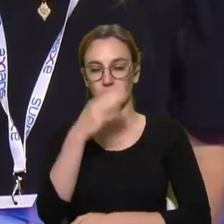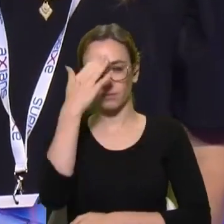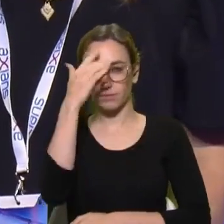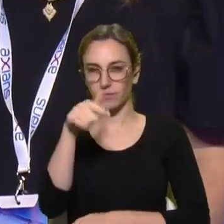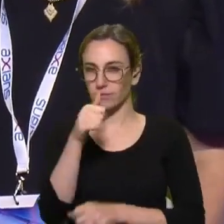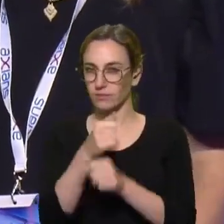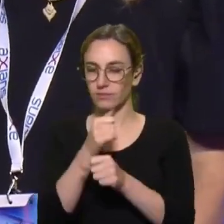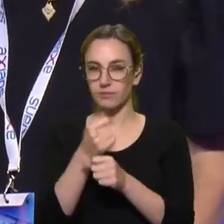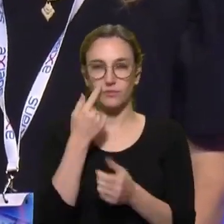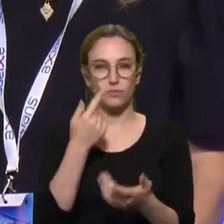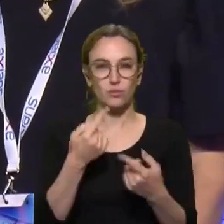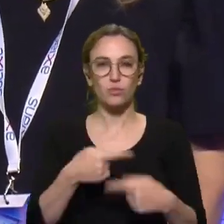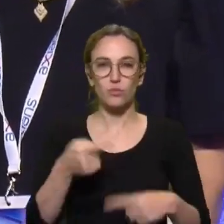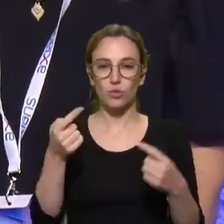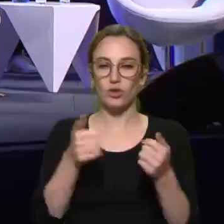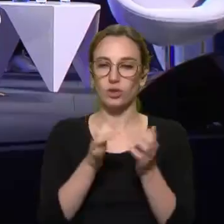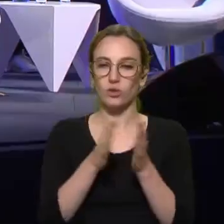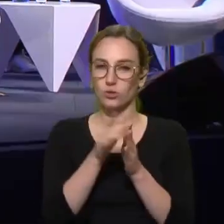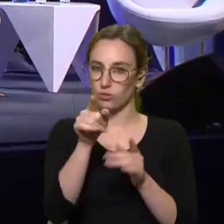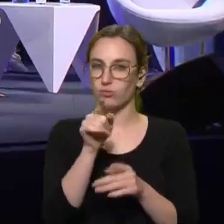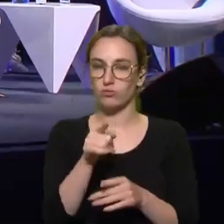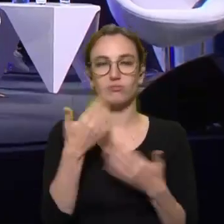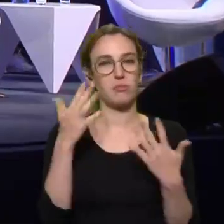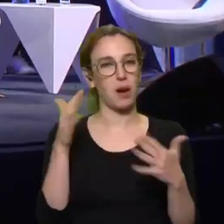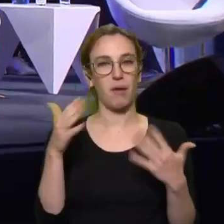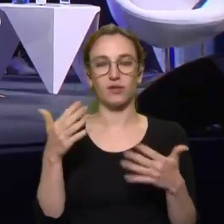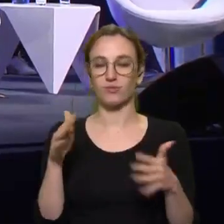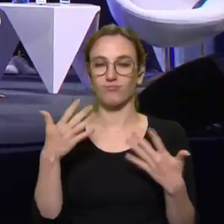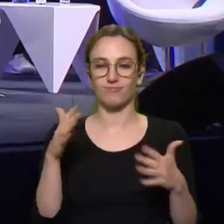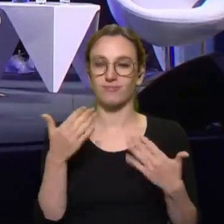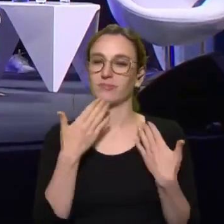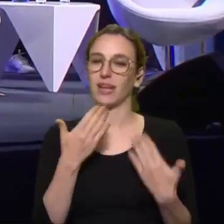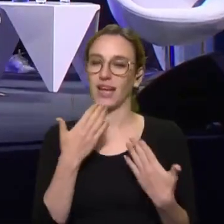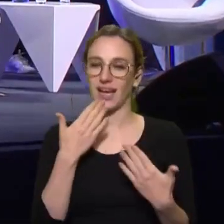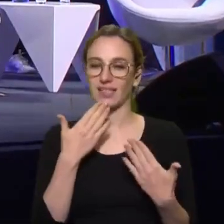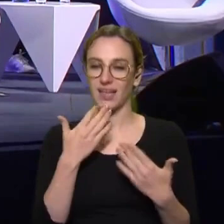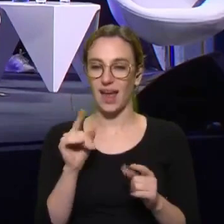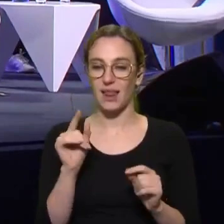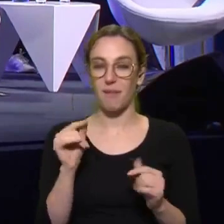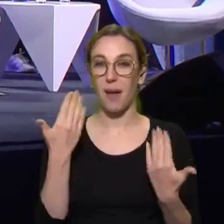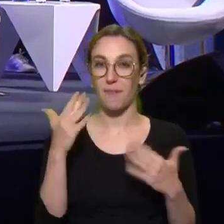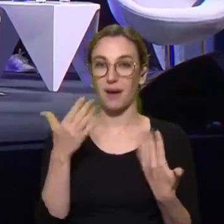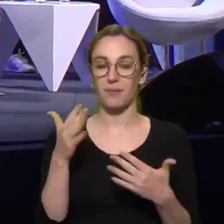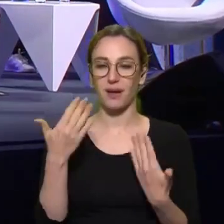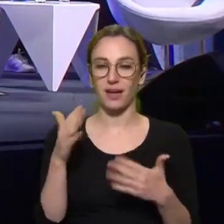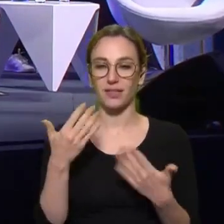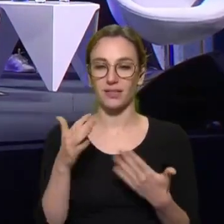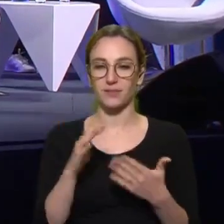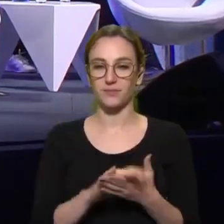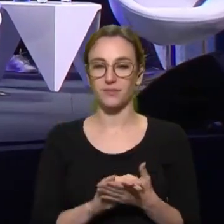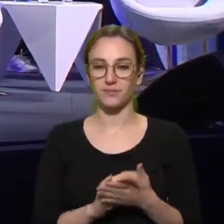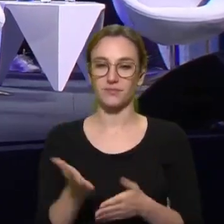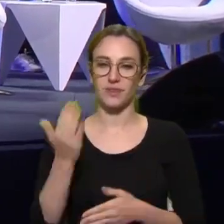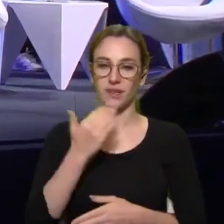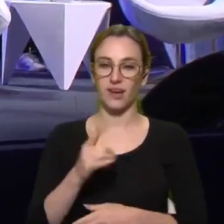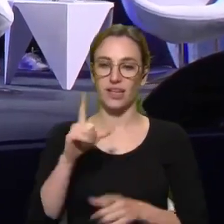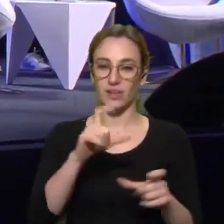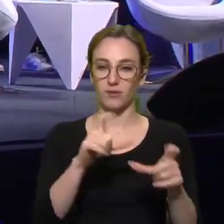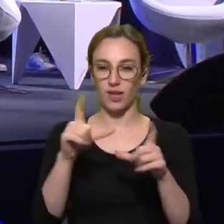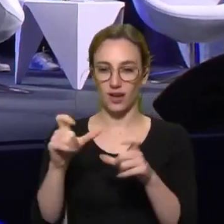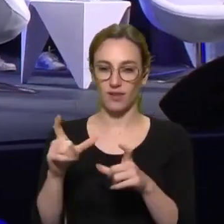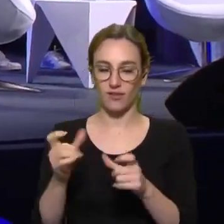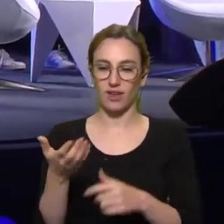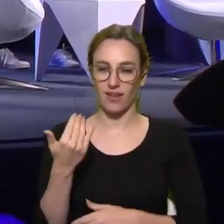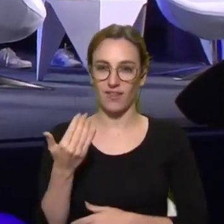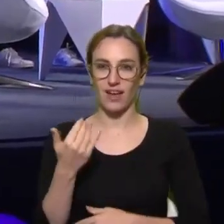trabalho reflete tudo isso. Muitos parabéns, Sérgio. Também o momento de captar aqui esta sua conquista e